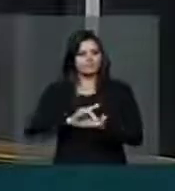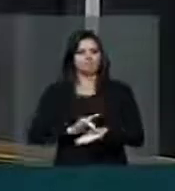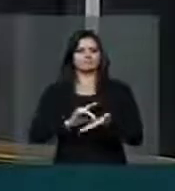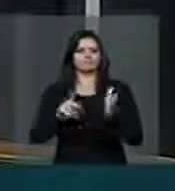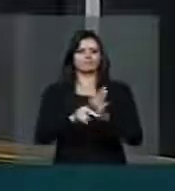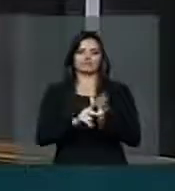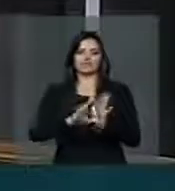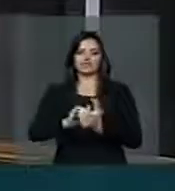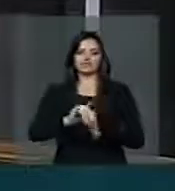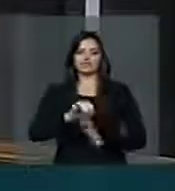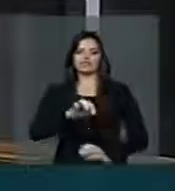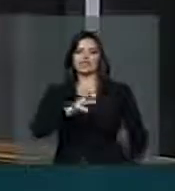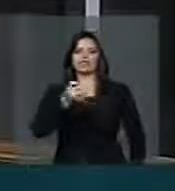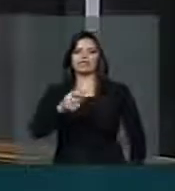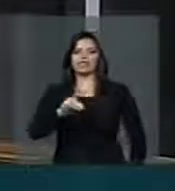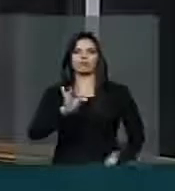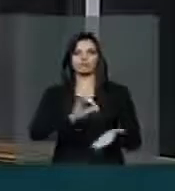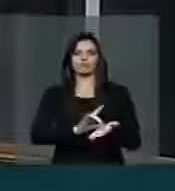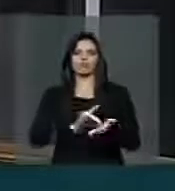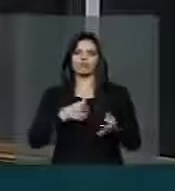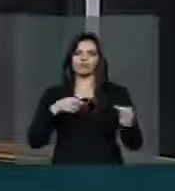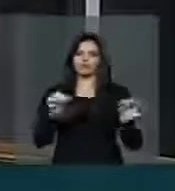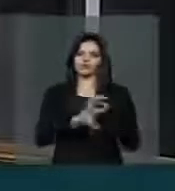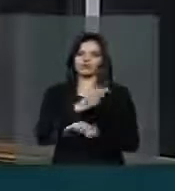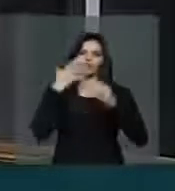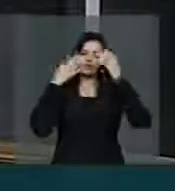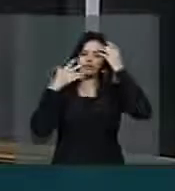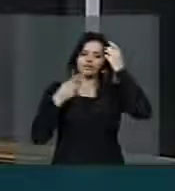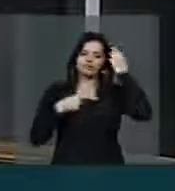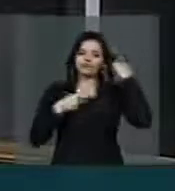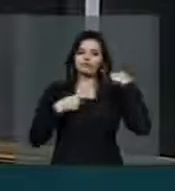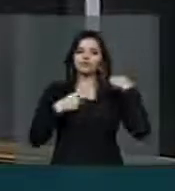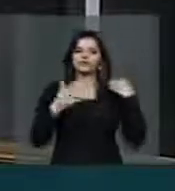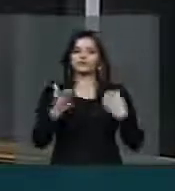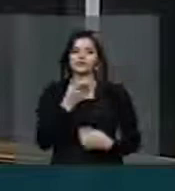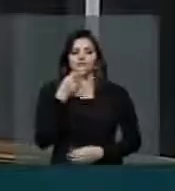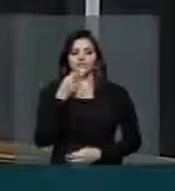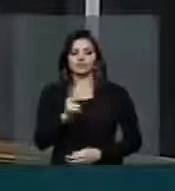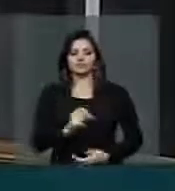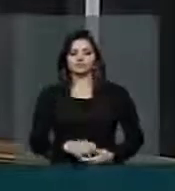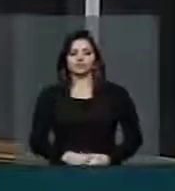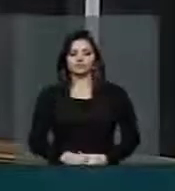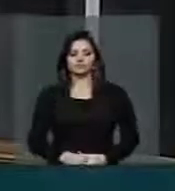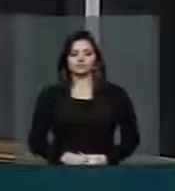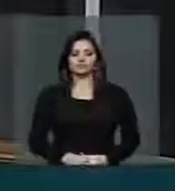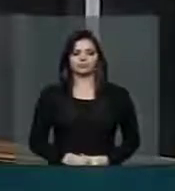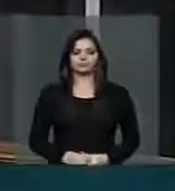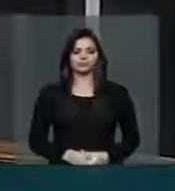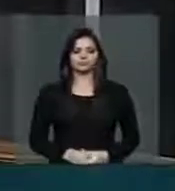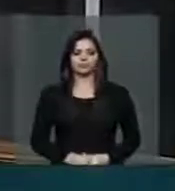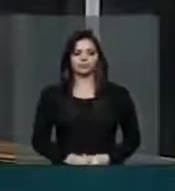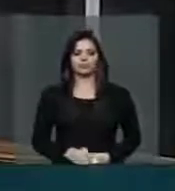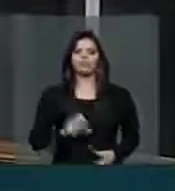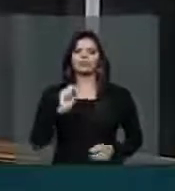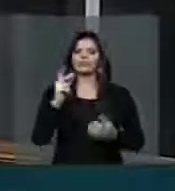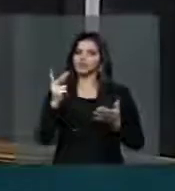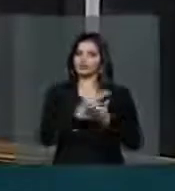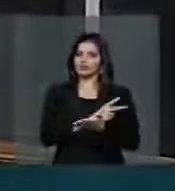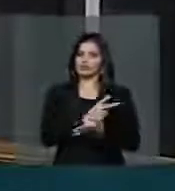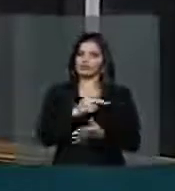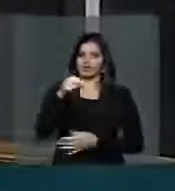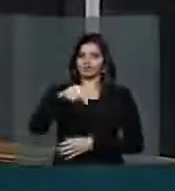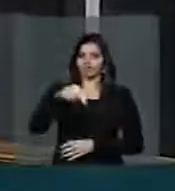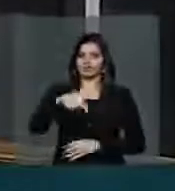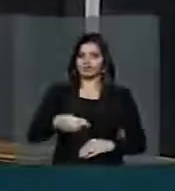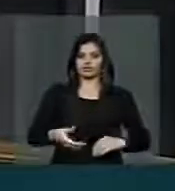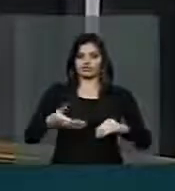efetivamente cidadãos. Para encerrar minha fala, quero chamar a atenção para uma situação que ocorre aqui